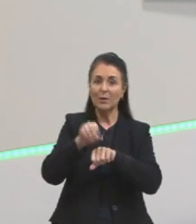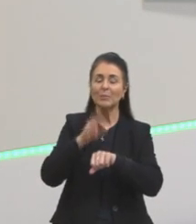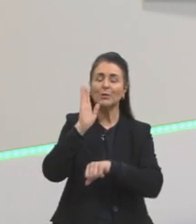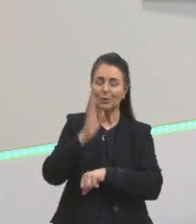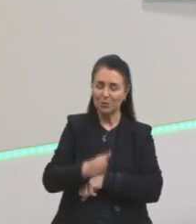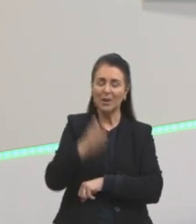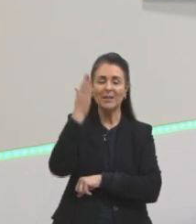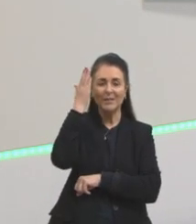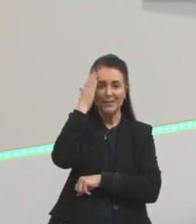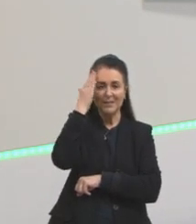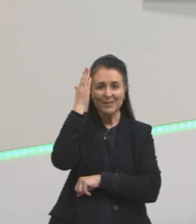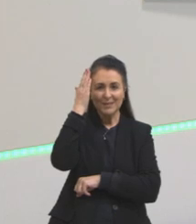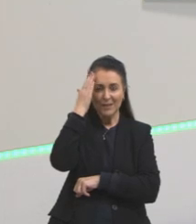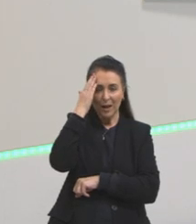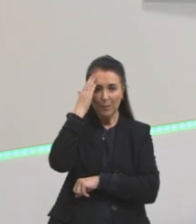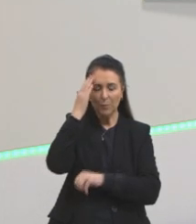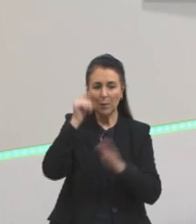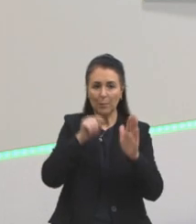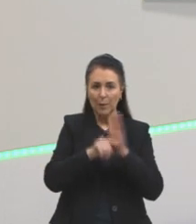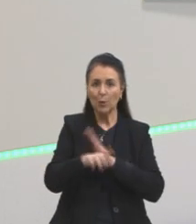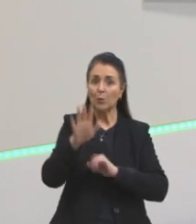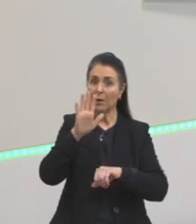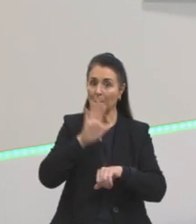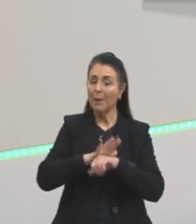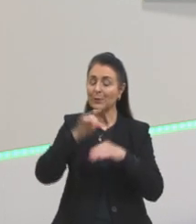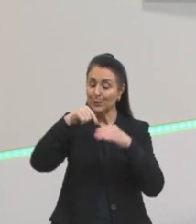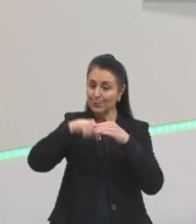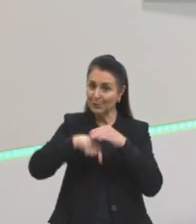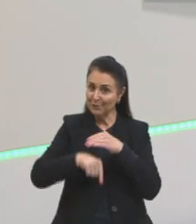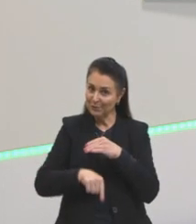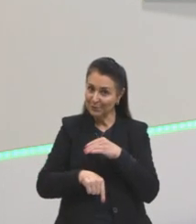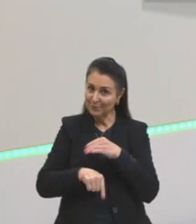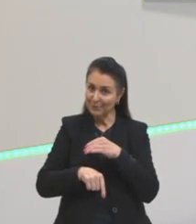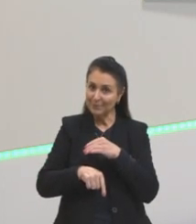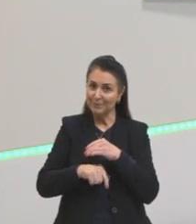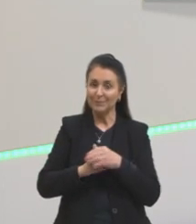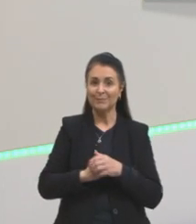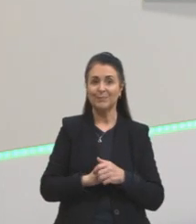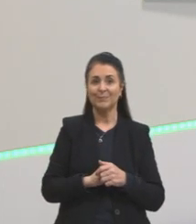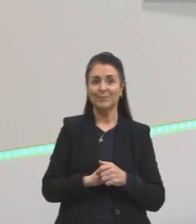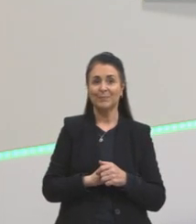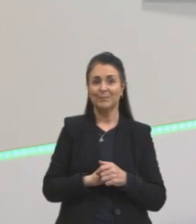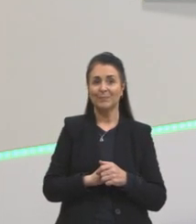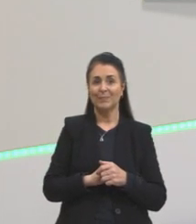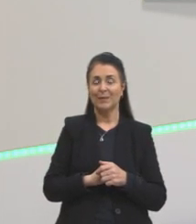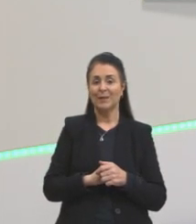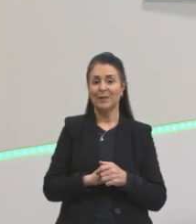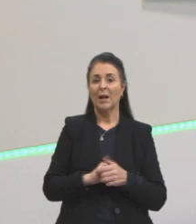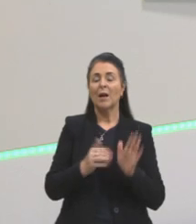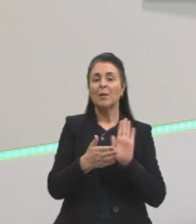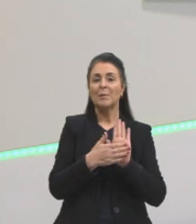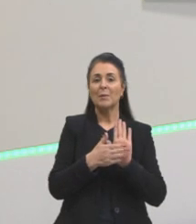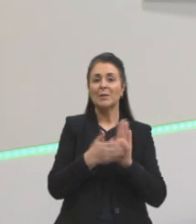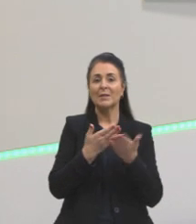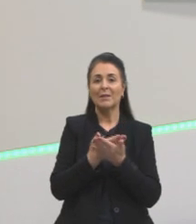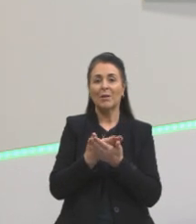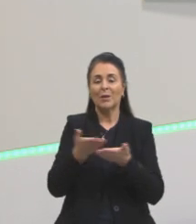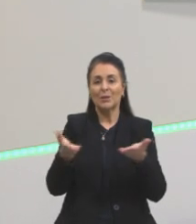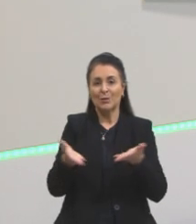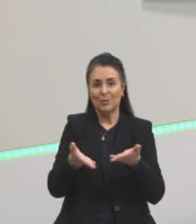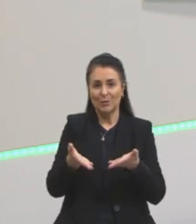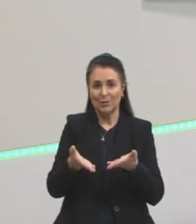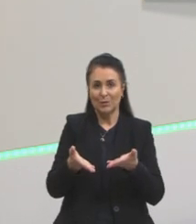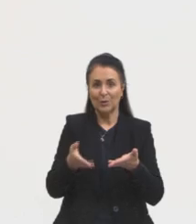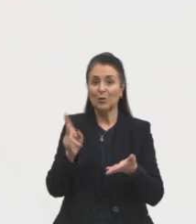por uma questão um pouco mais elaborada como esta correto bom então a proposta de hoje era